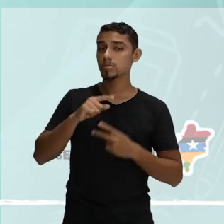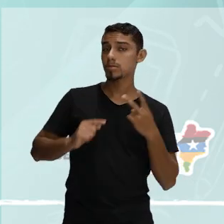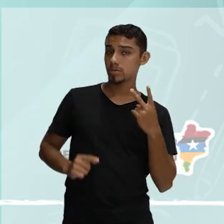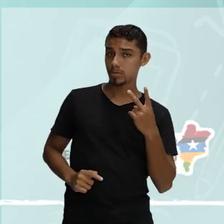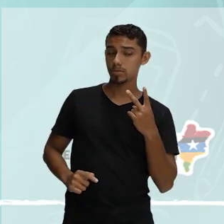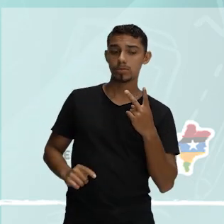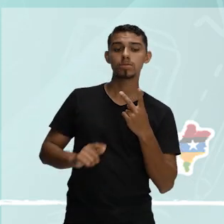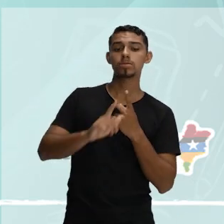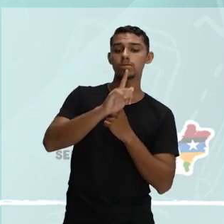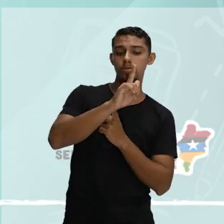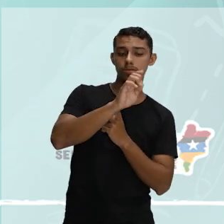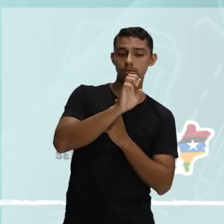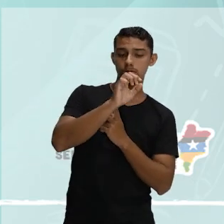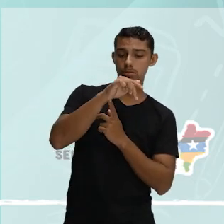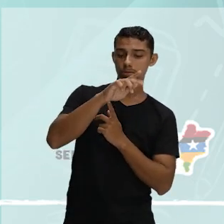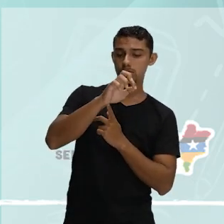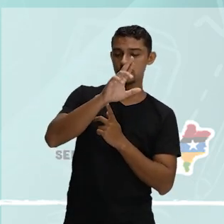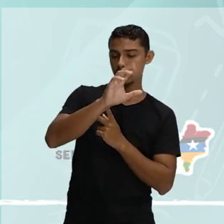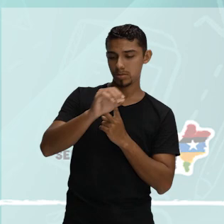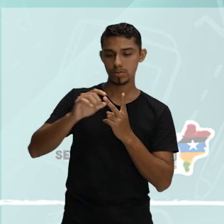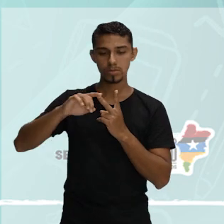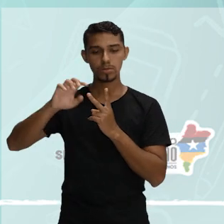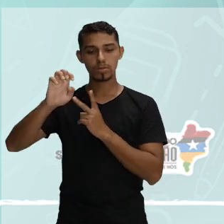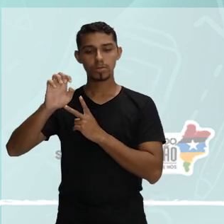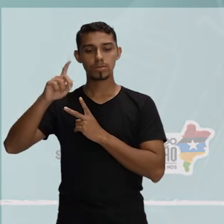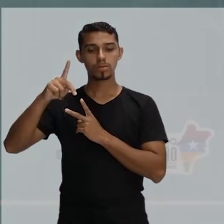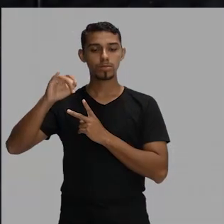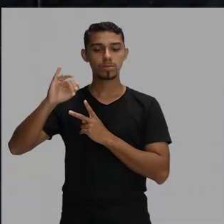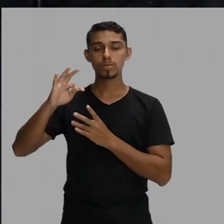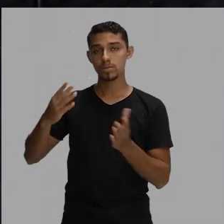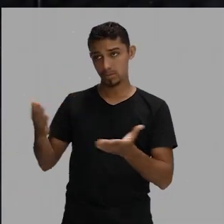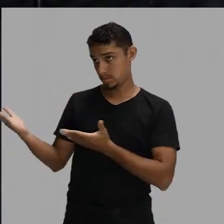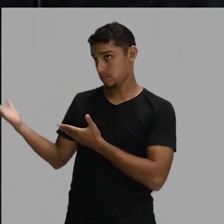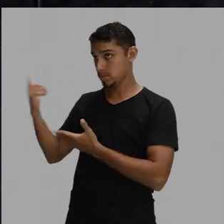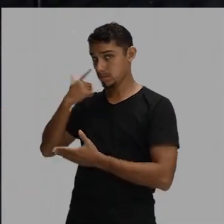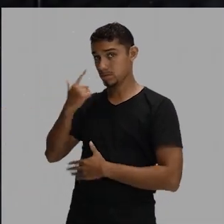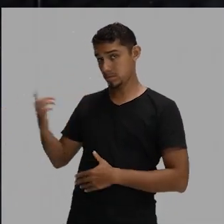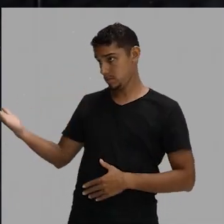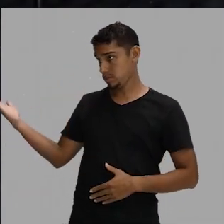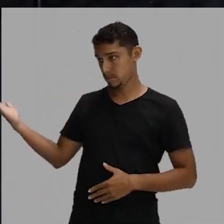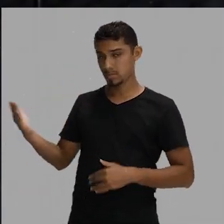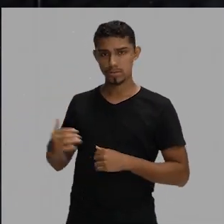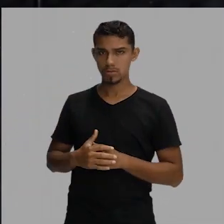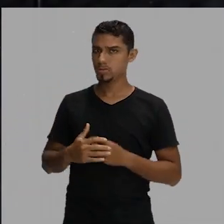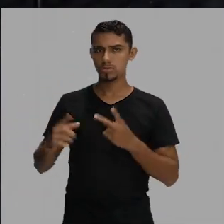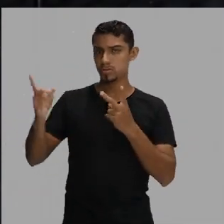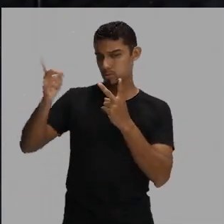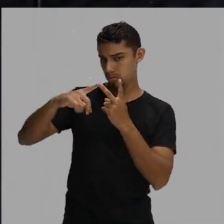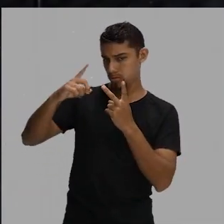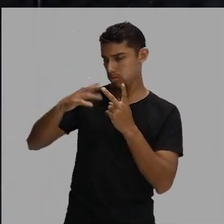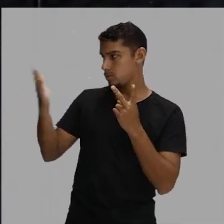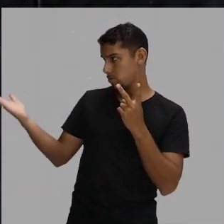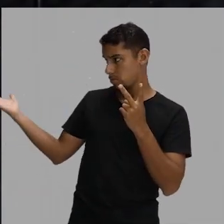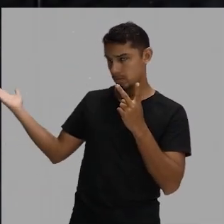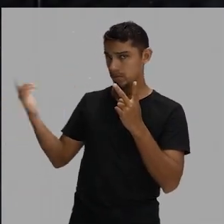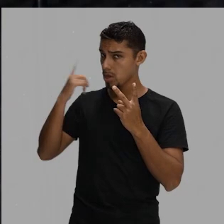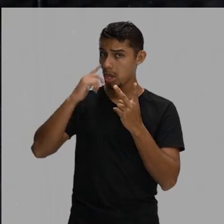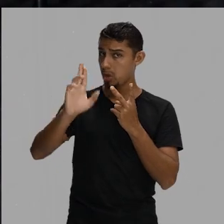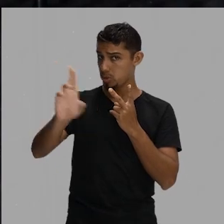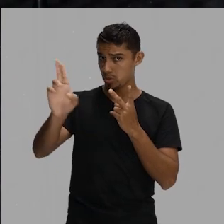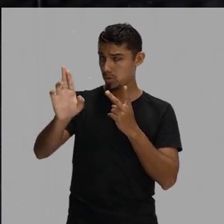nomes, o nome do gênero e o epíteto específico. Eu não posso dizer que o epíteto específico é o nome da